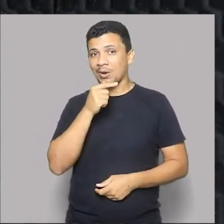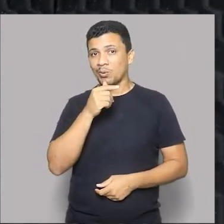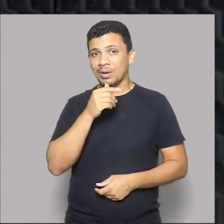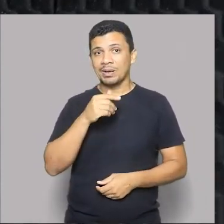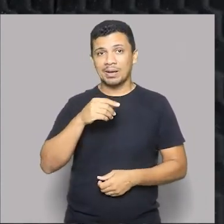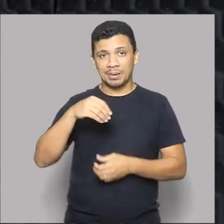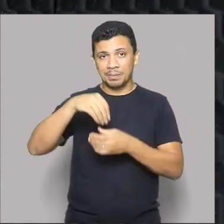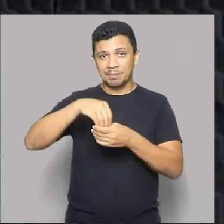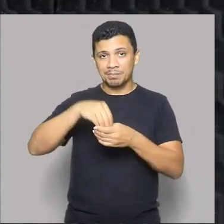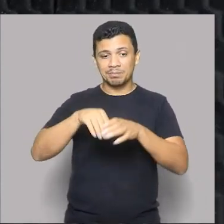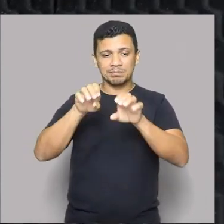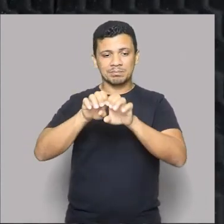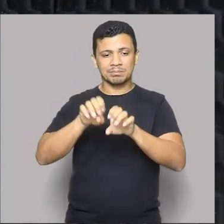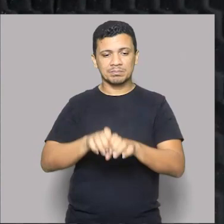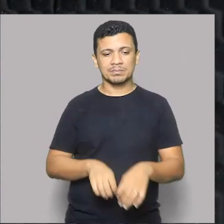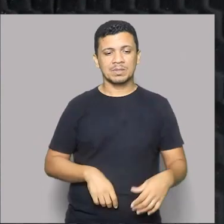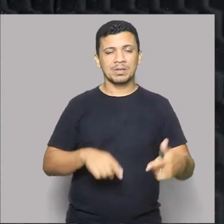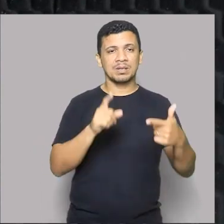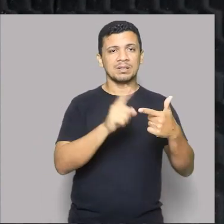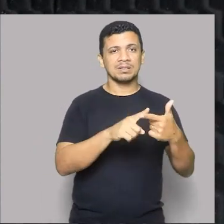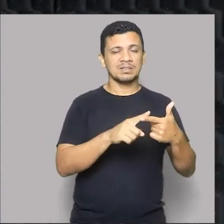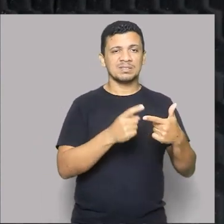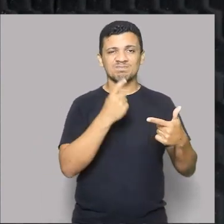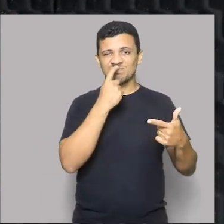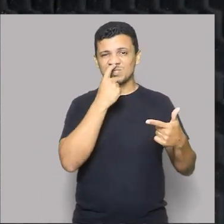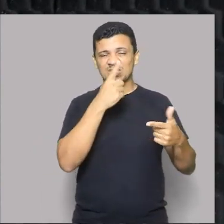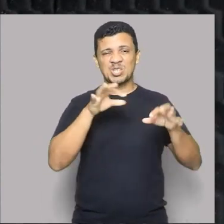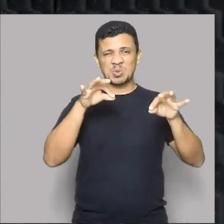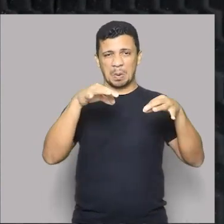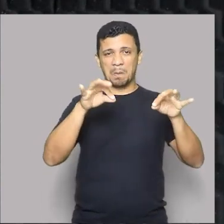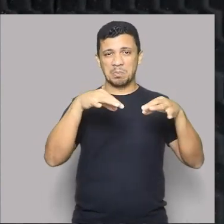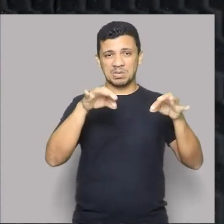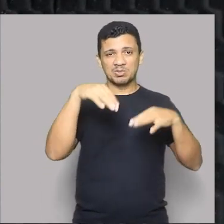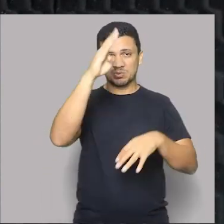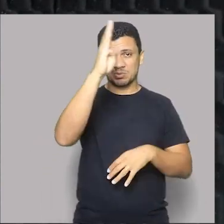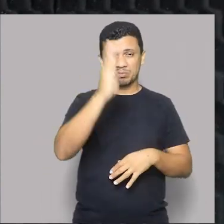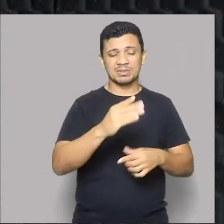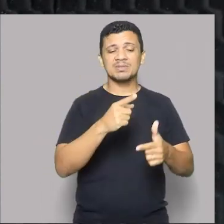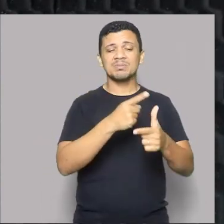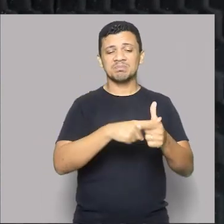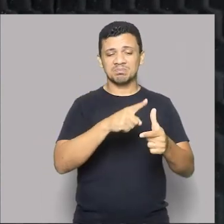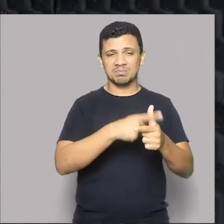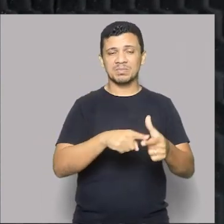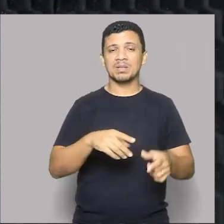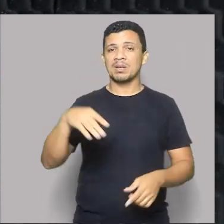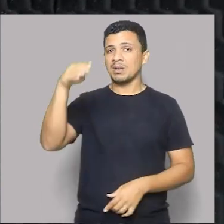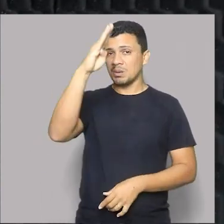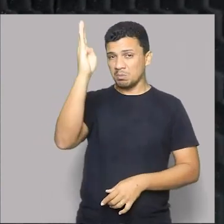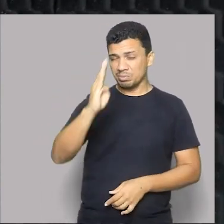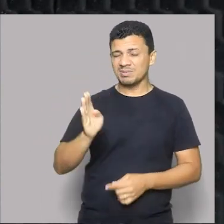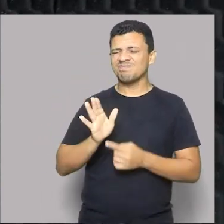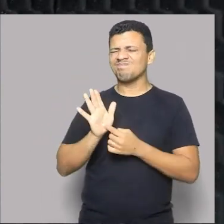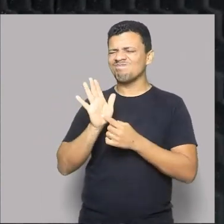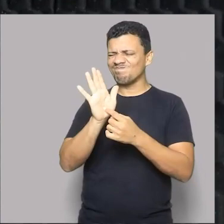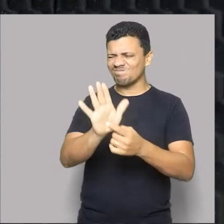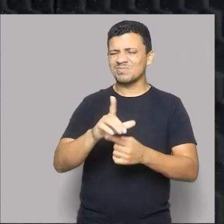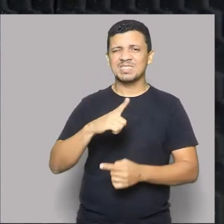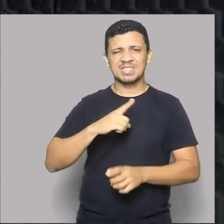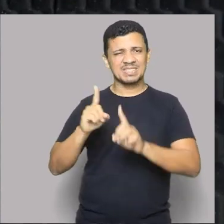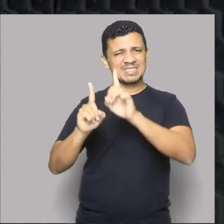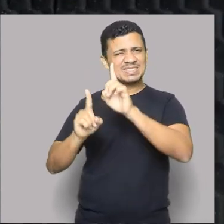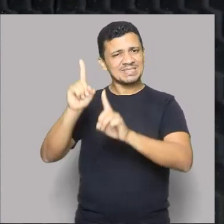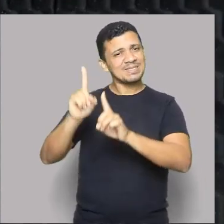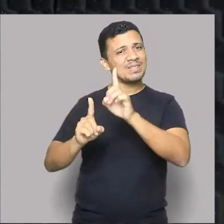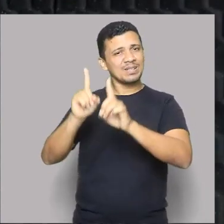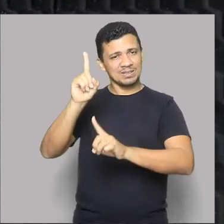infraestrutura. Impactos do lixo plástico no Brasil. O Brasil é um dos países que apresenta, né, o maior número de índices da poluição